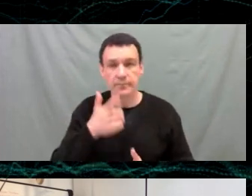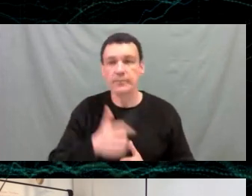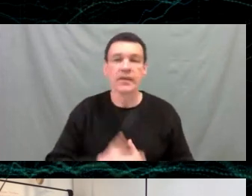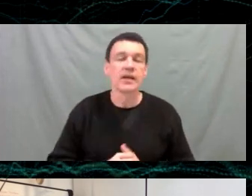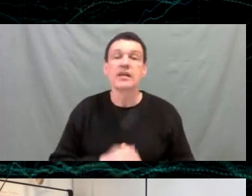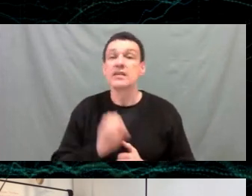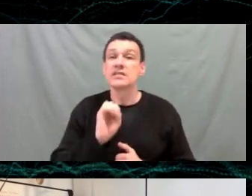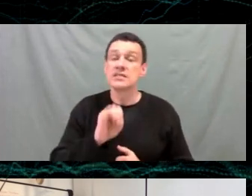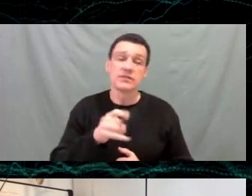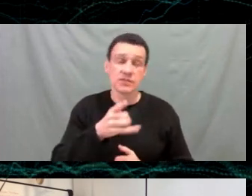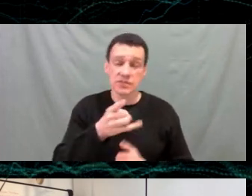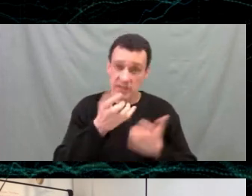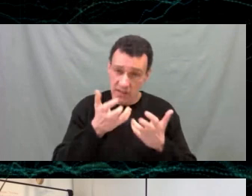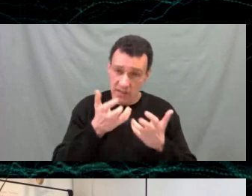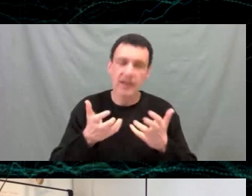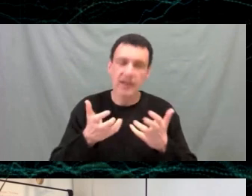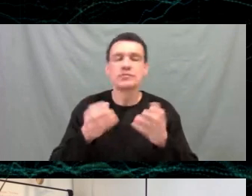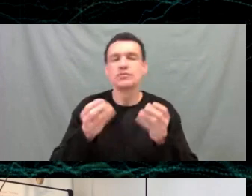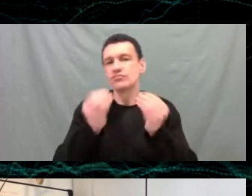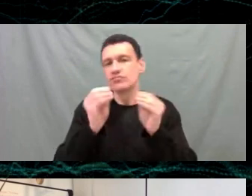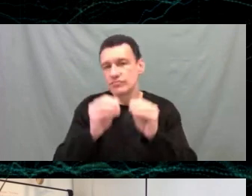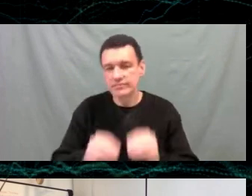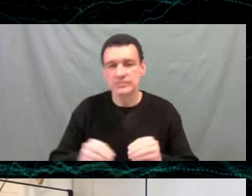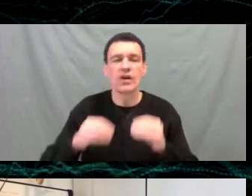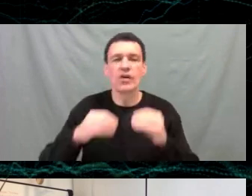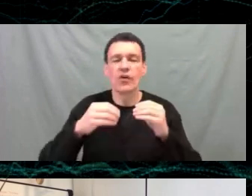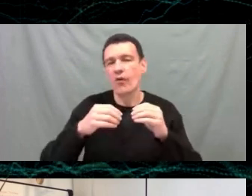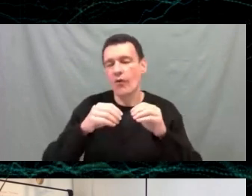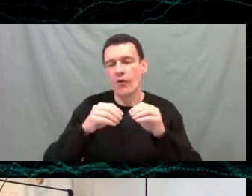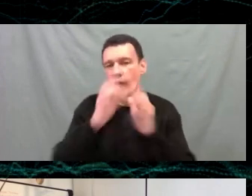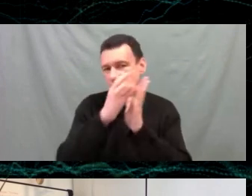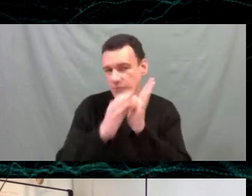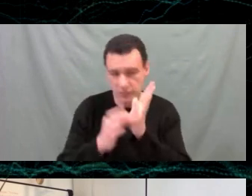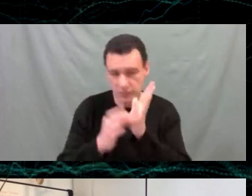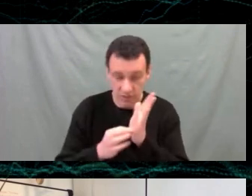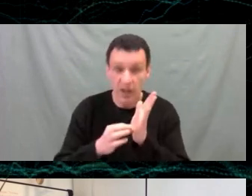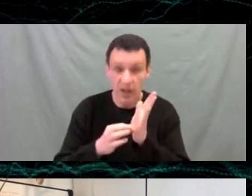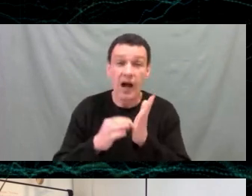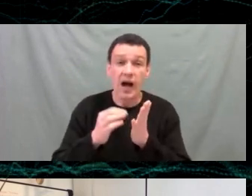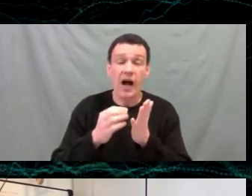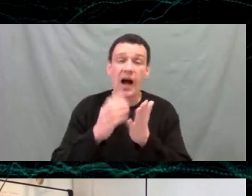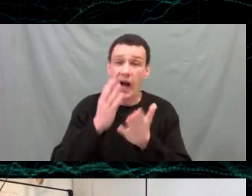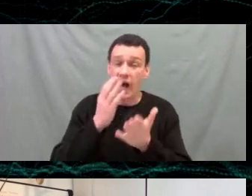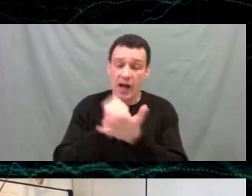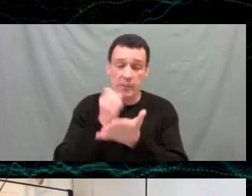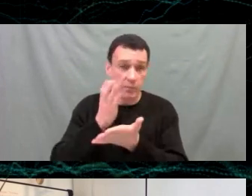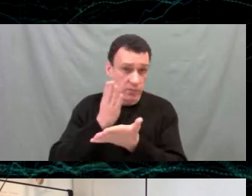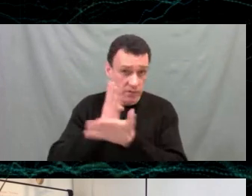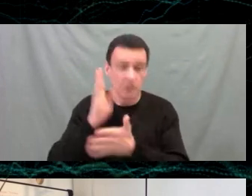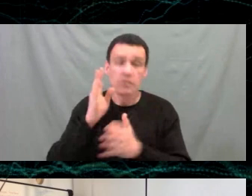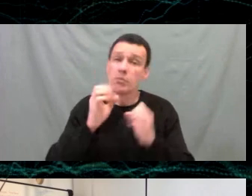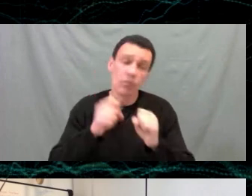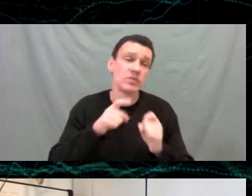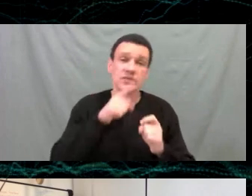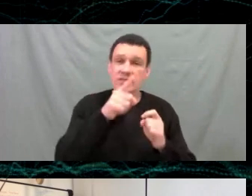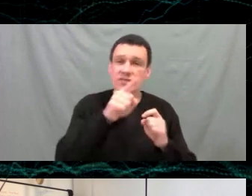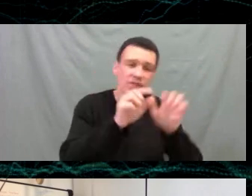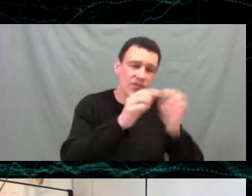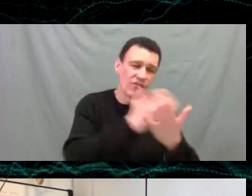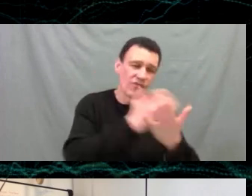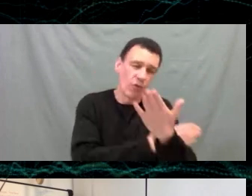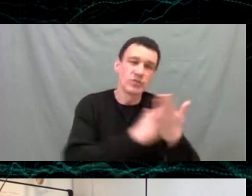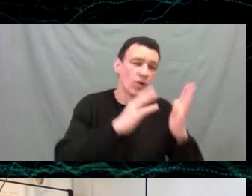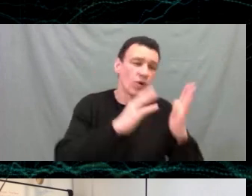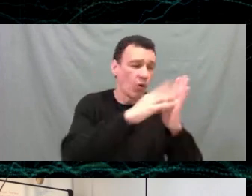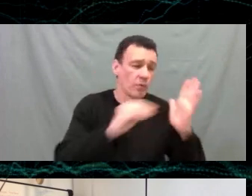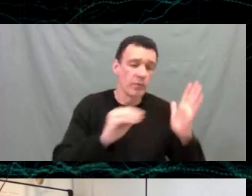código para homologação, é muito simples. Eu posso só copiar esse folder e colar e começar a fazer as modificações que